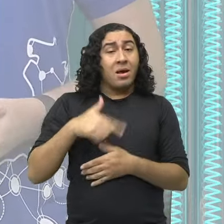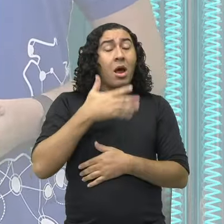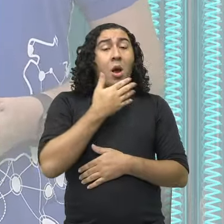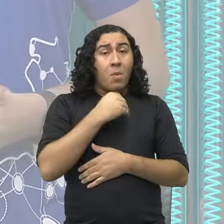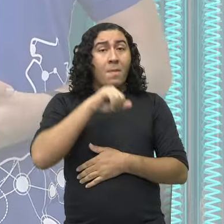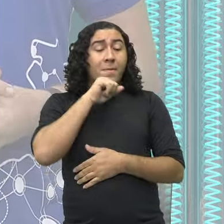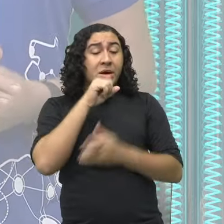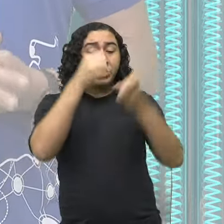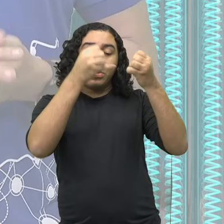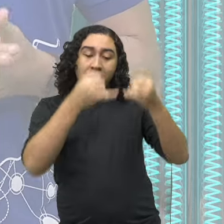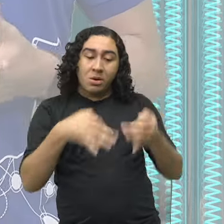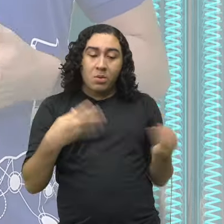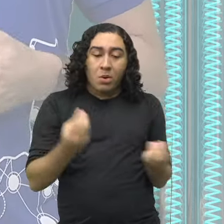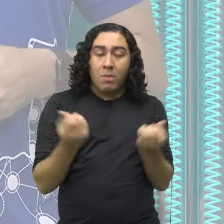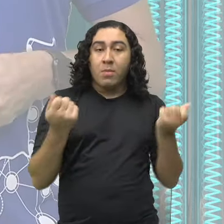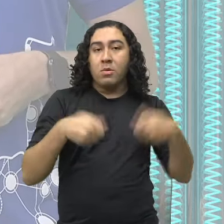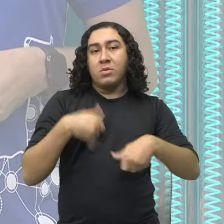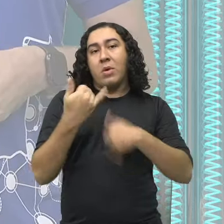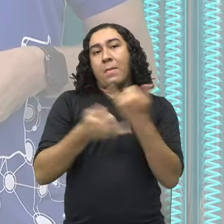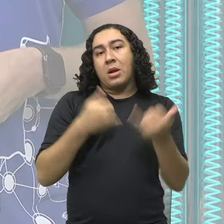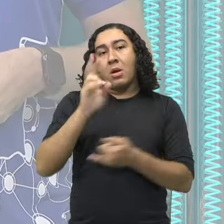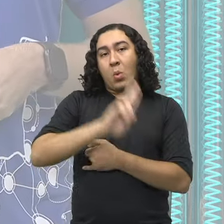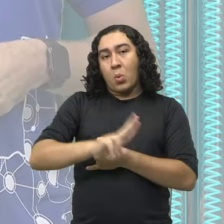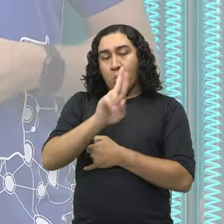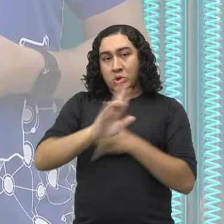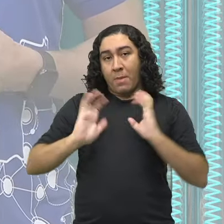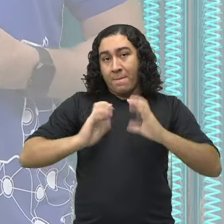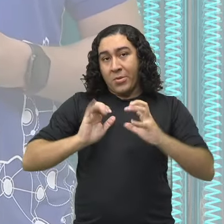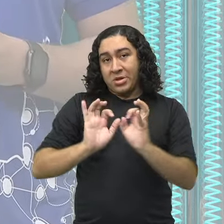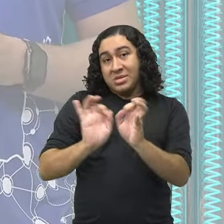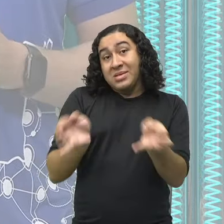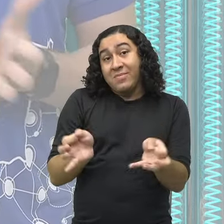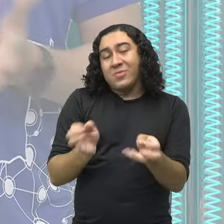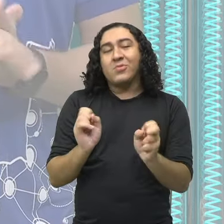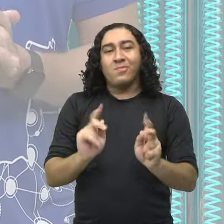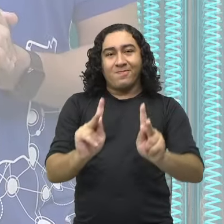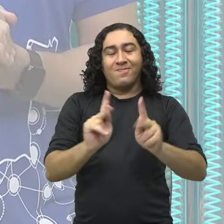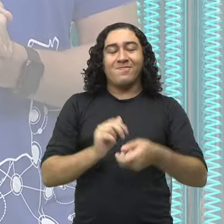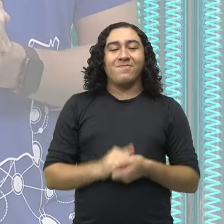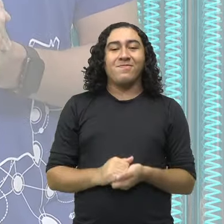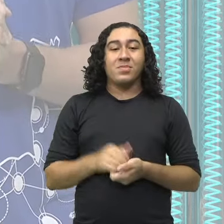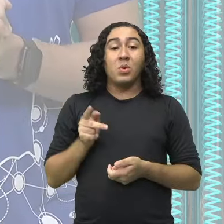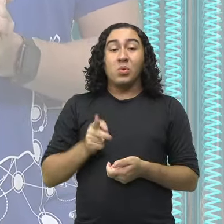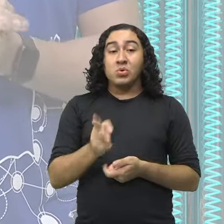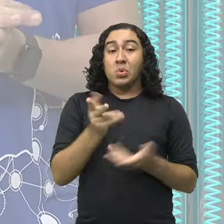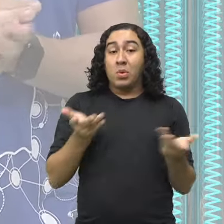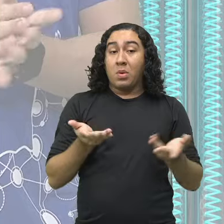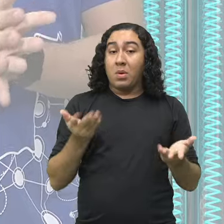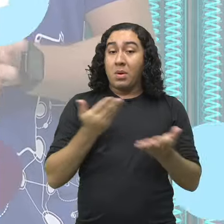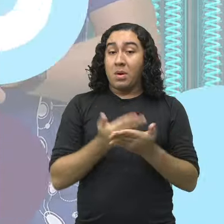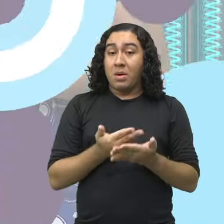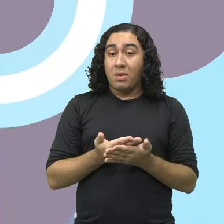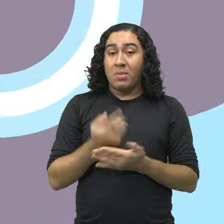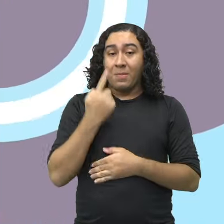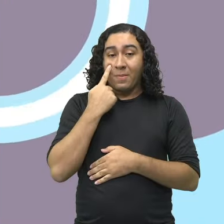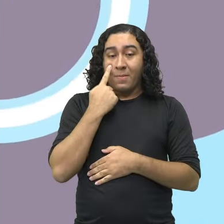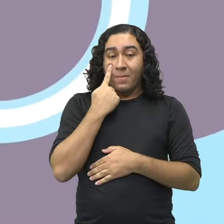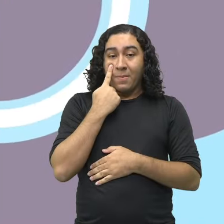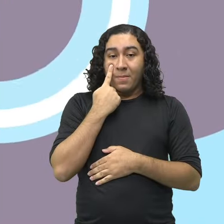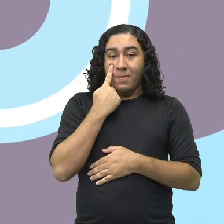explicando como é que deveria fazer, certo? Vamos continuar, então,